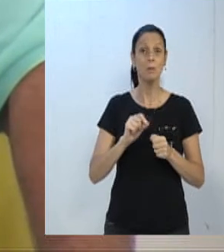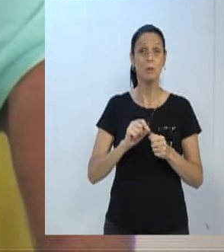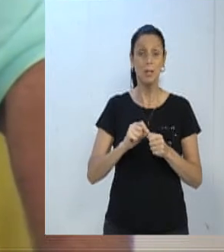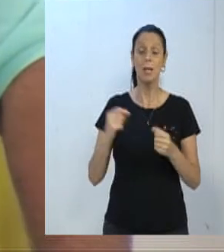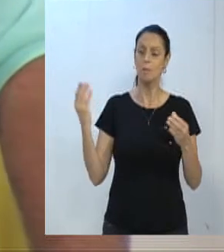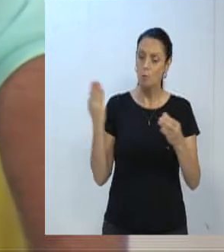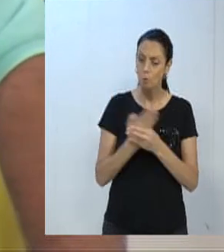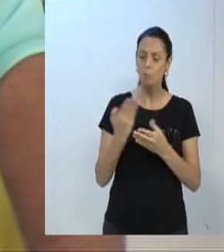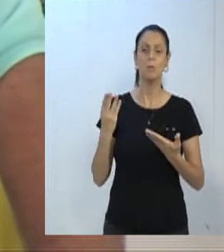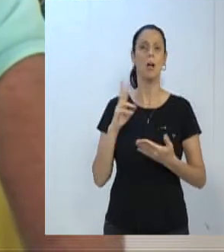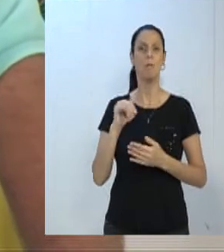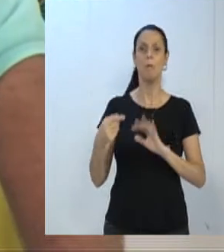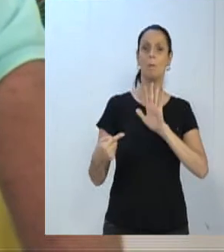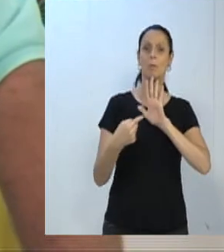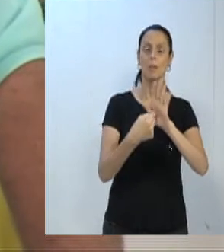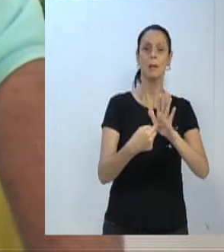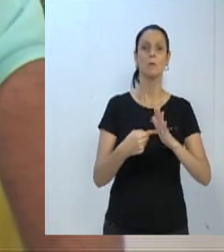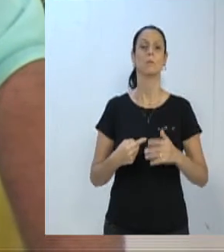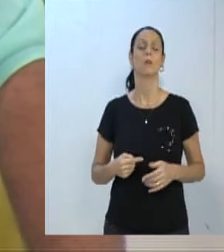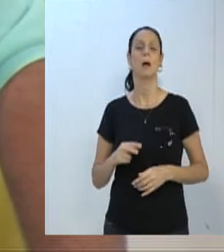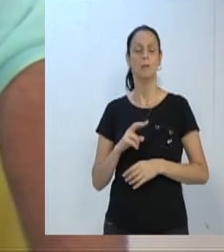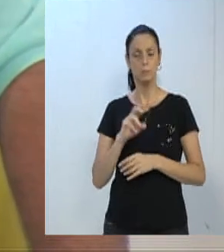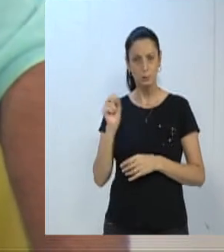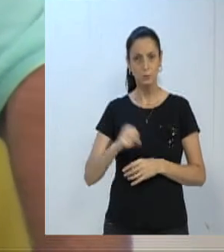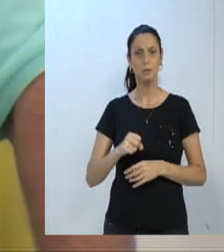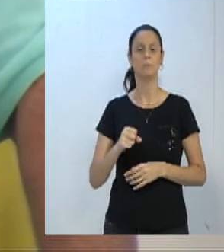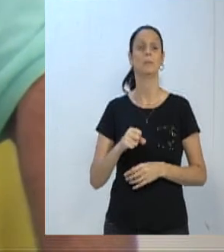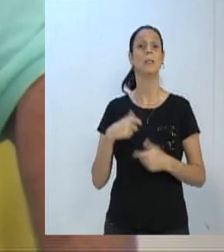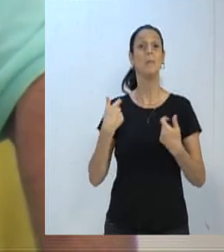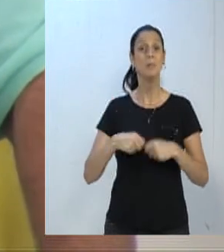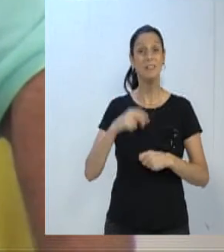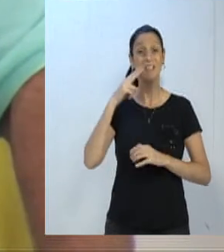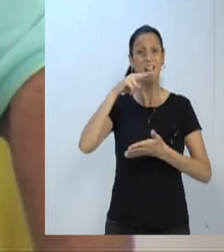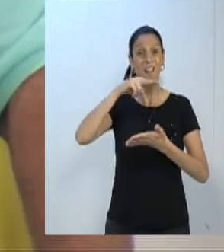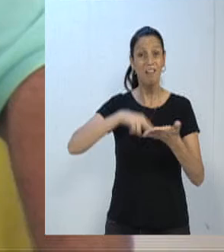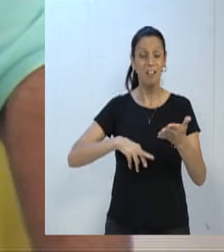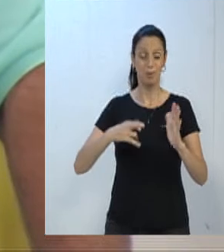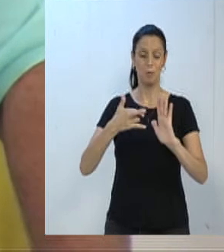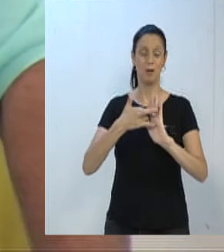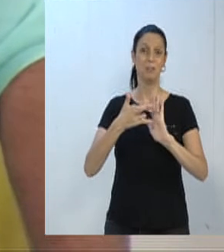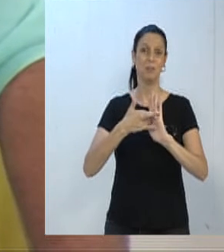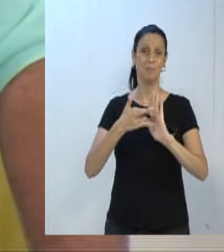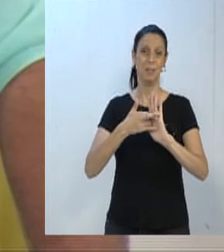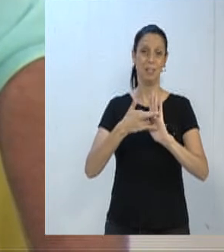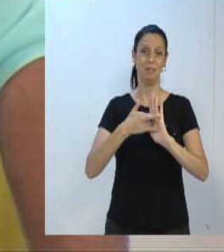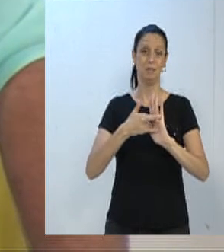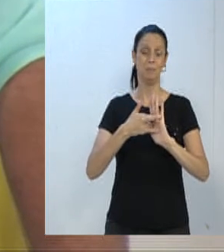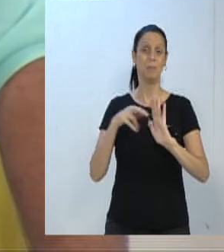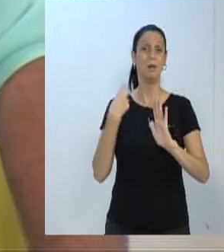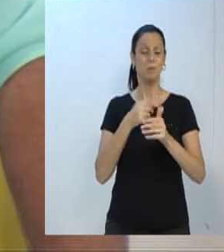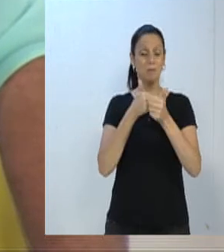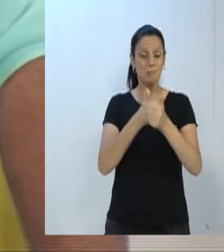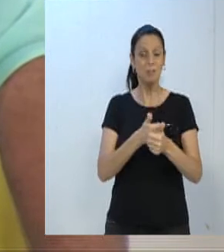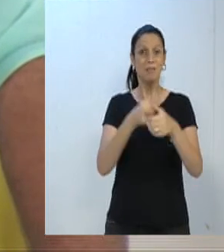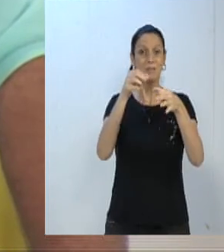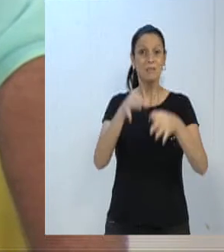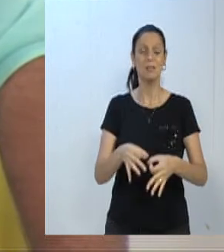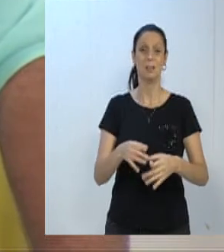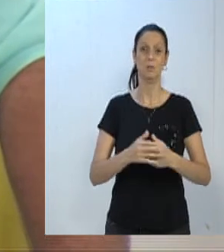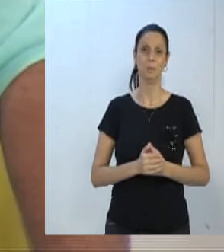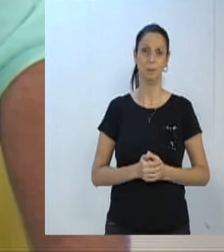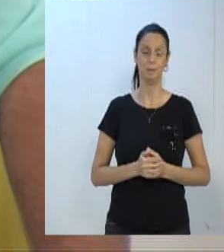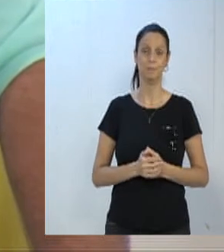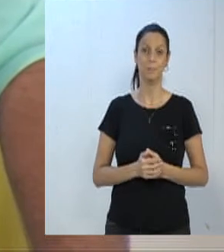ver essa possibilidade de rever esse rendimento porque tem muitas brechas e infelizmente que aconteceu hoje